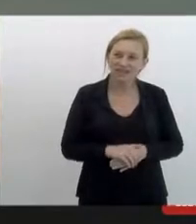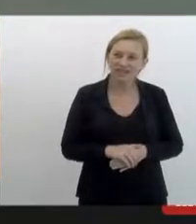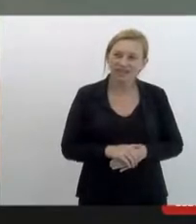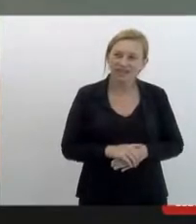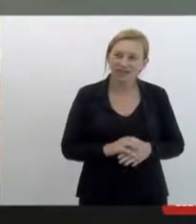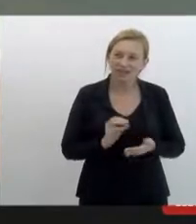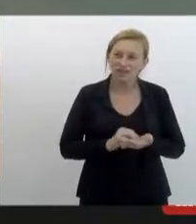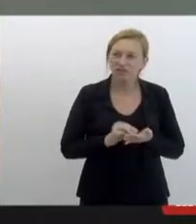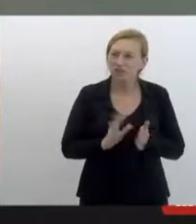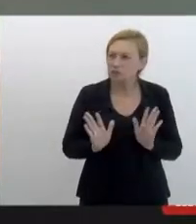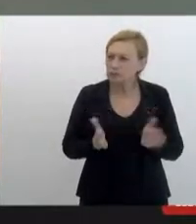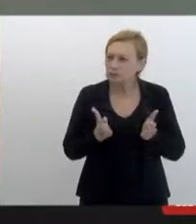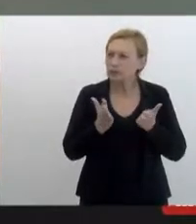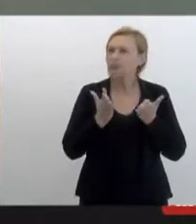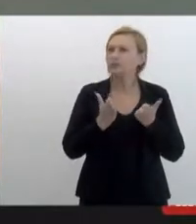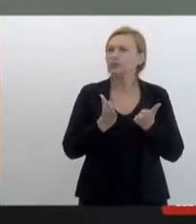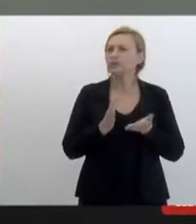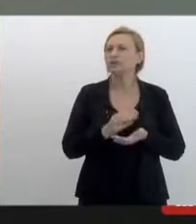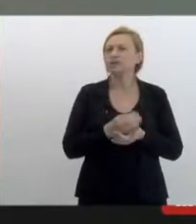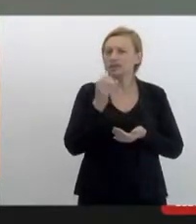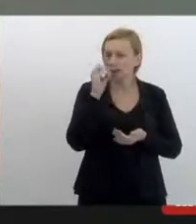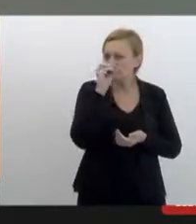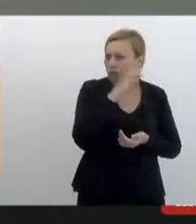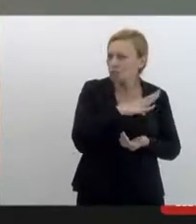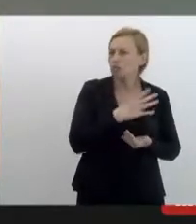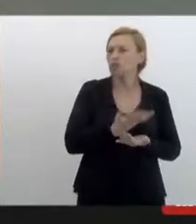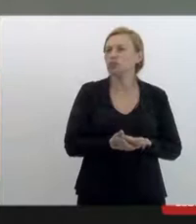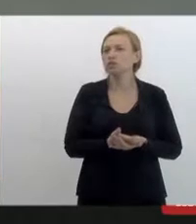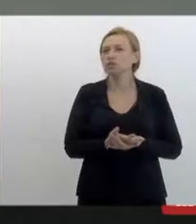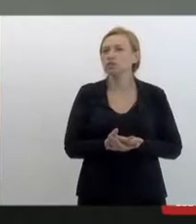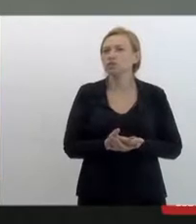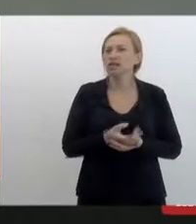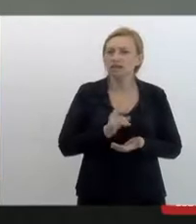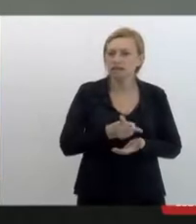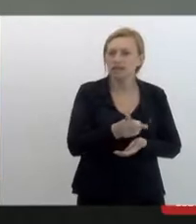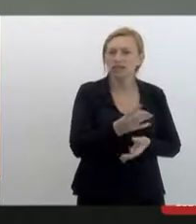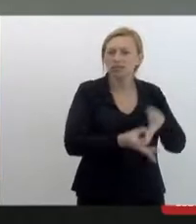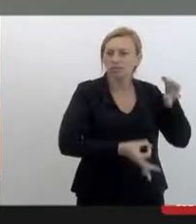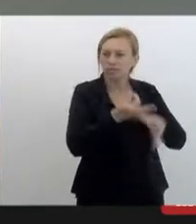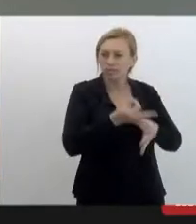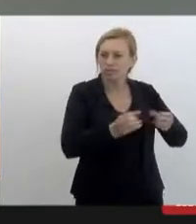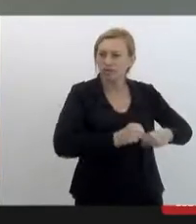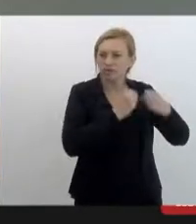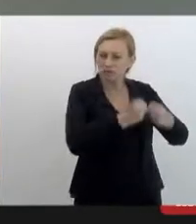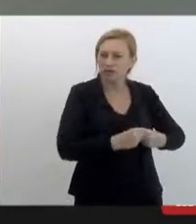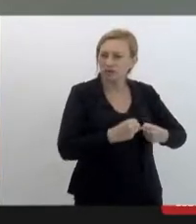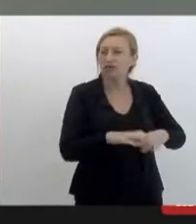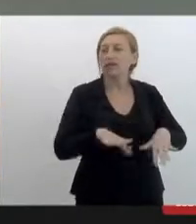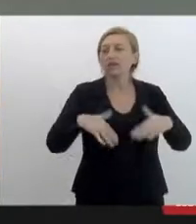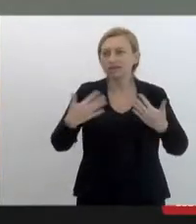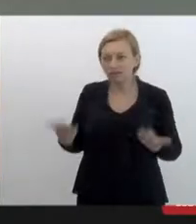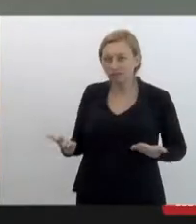desestímulo desse abuso, né, de recorrer sempre ao poder judiciário, né? Então,